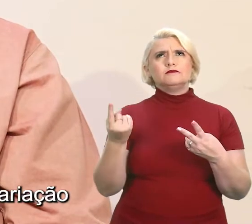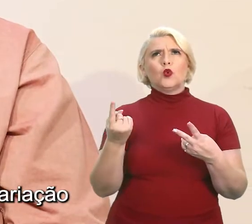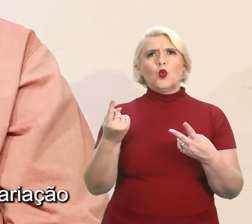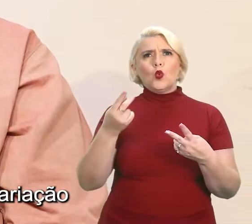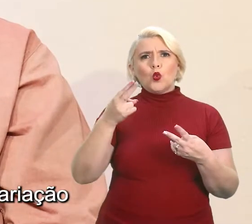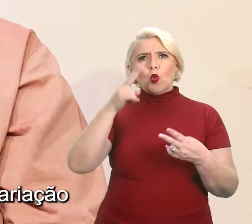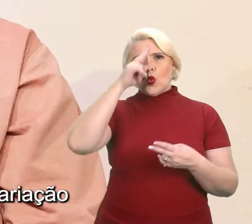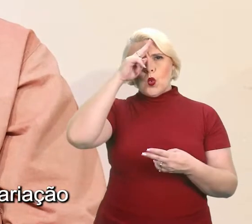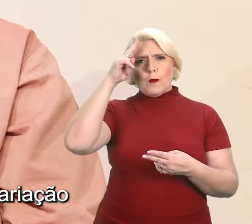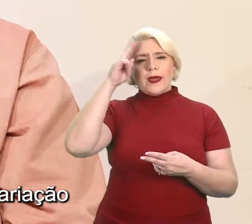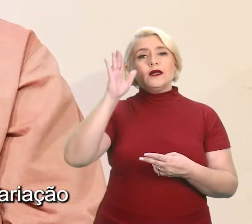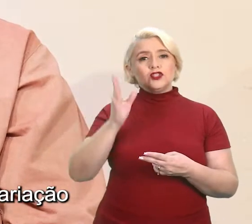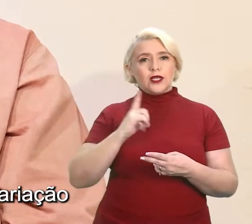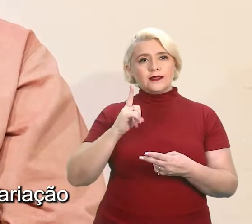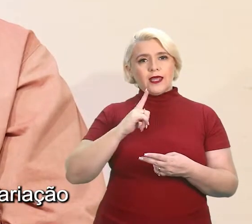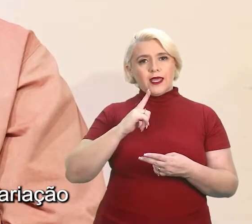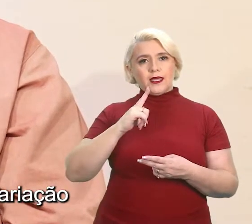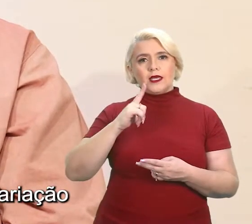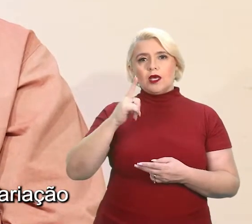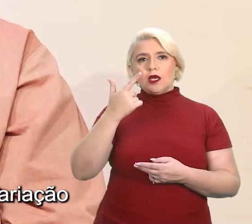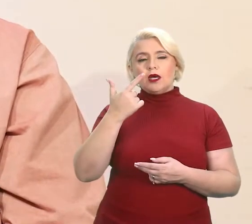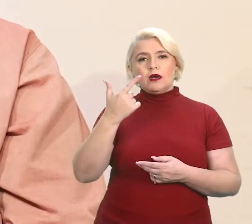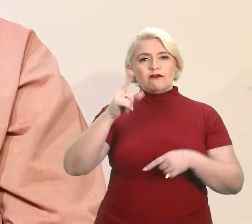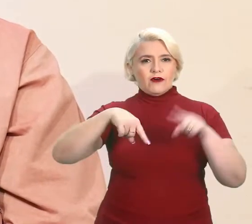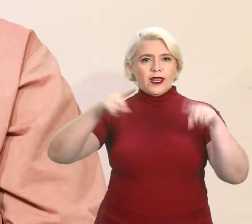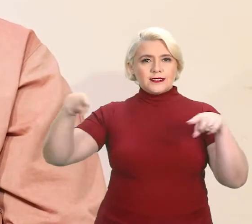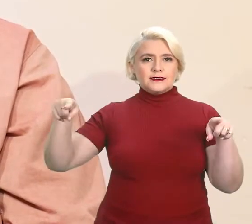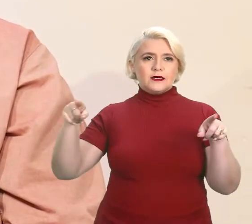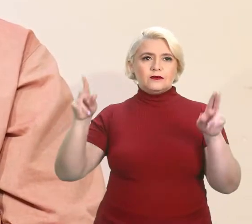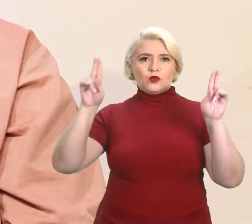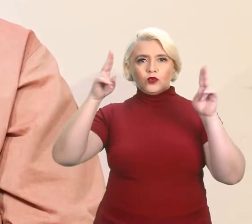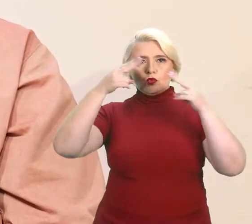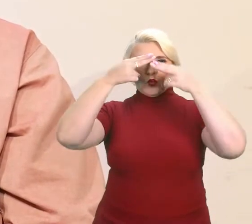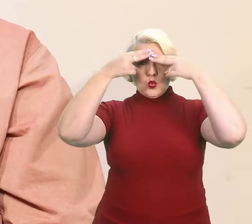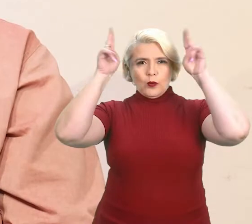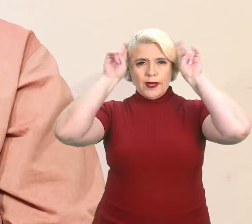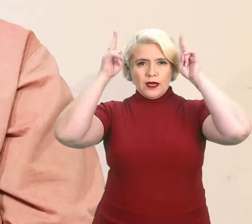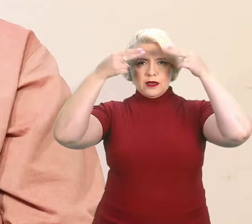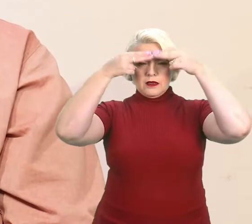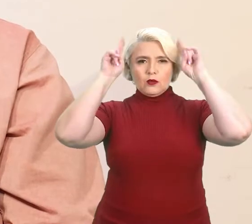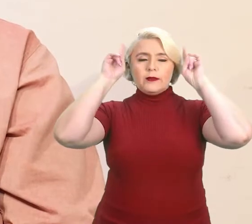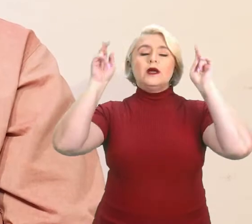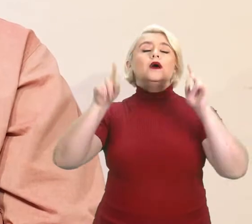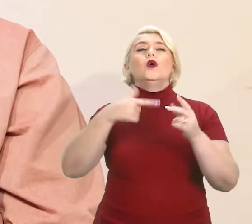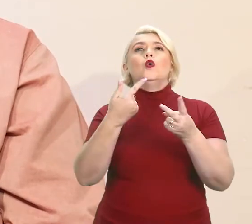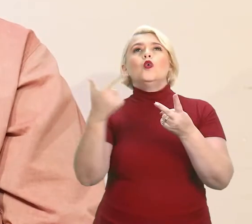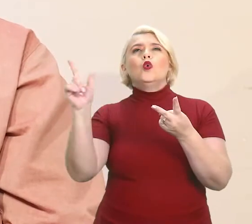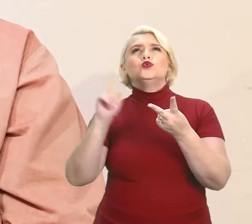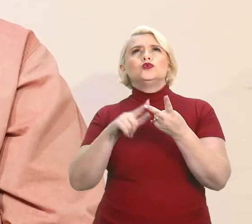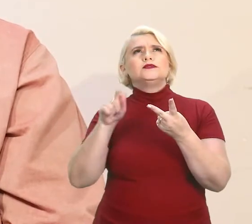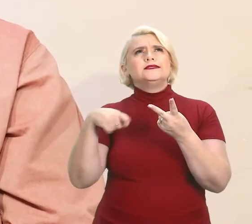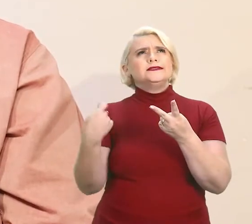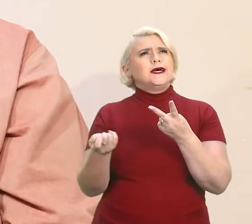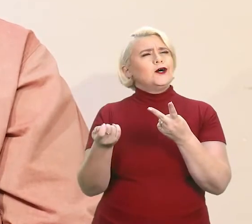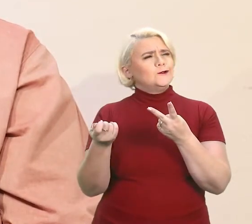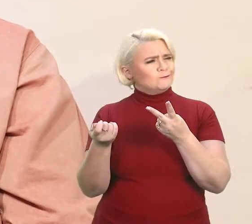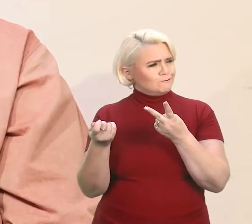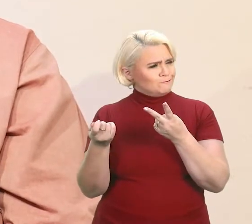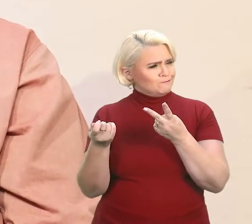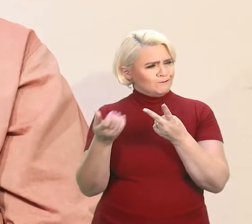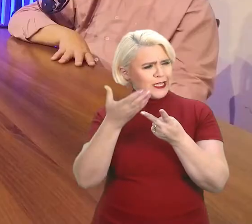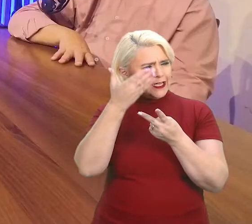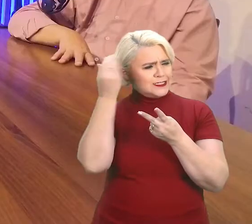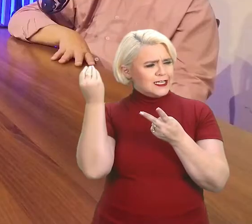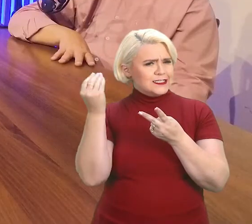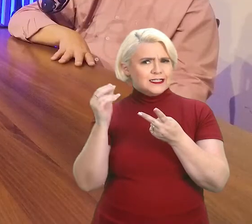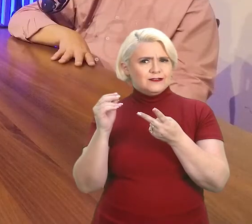sinal de Uber, que eu já conhecia um sinal, mas tem uma variação. É? E o outro sinal... agora eu não me